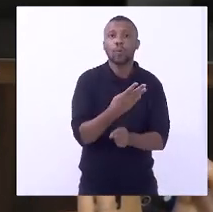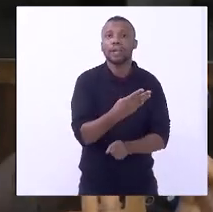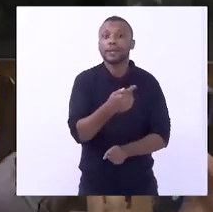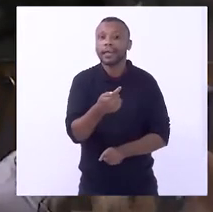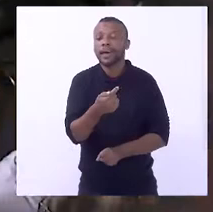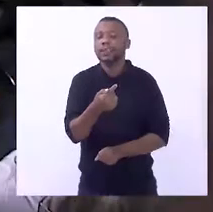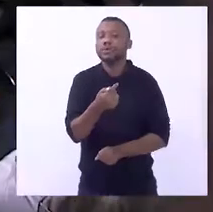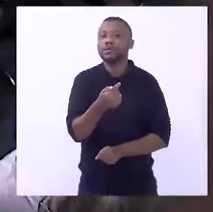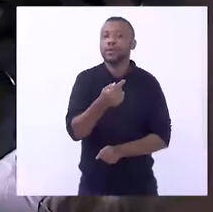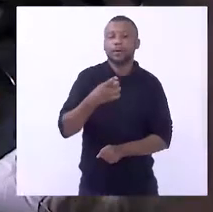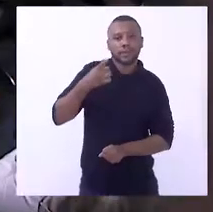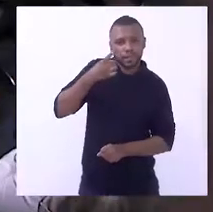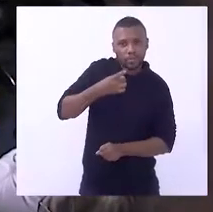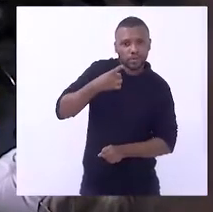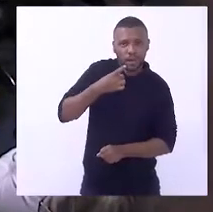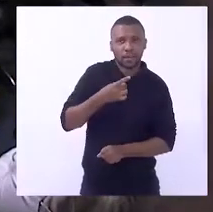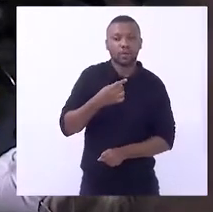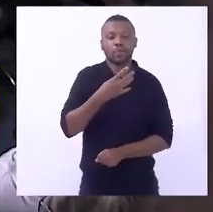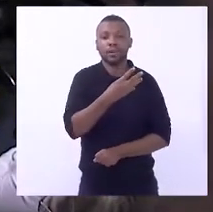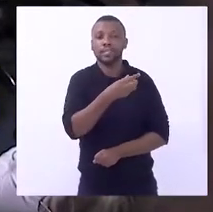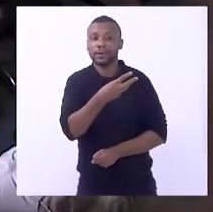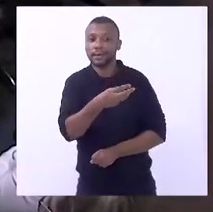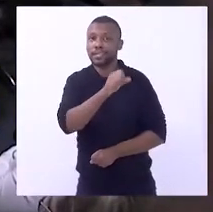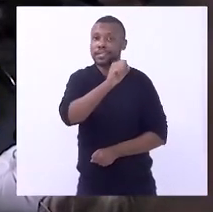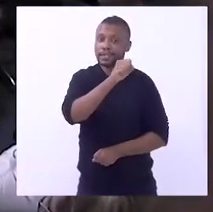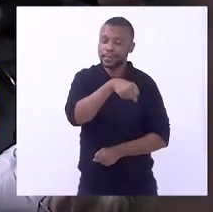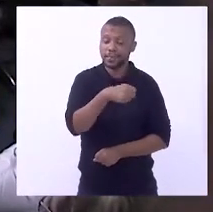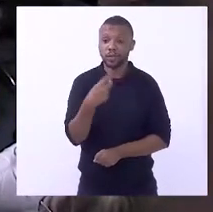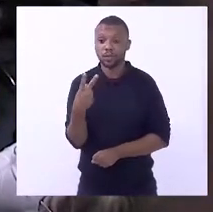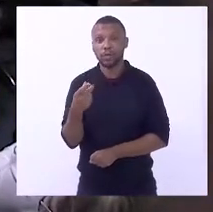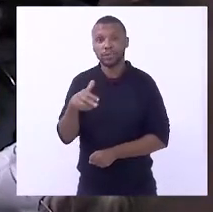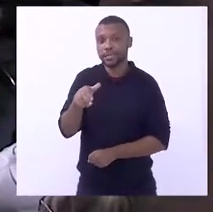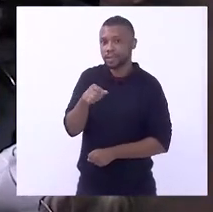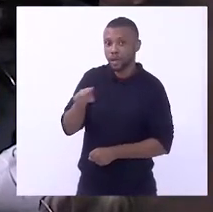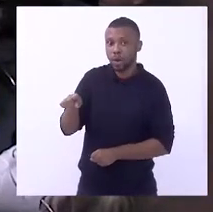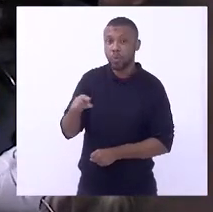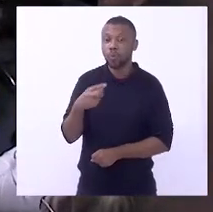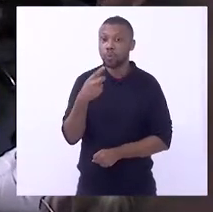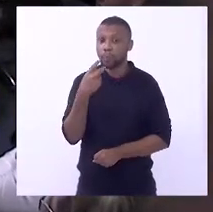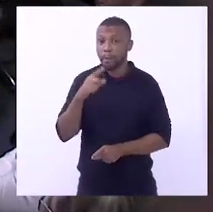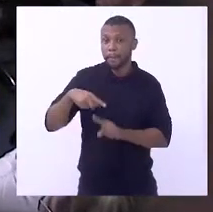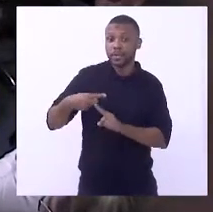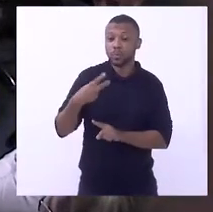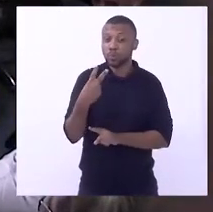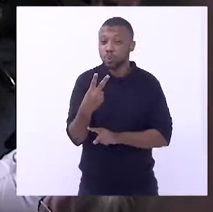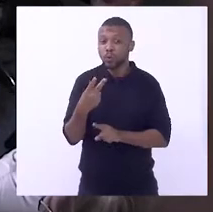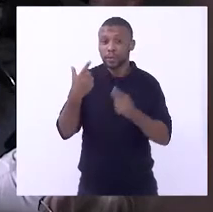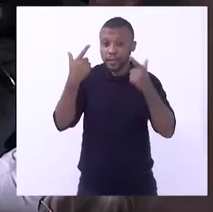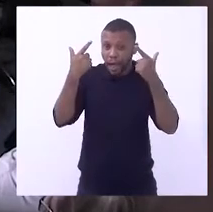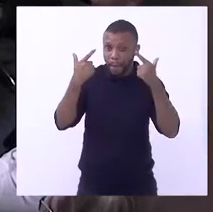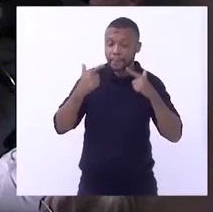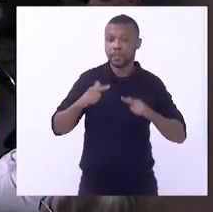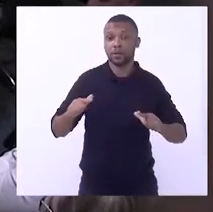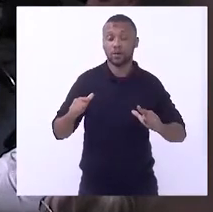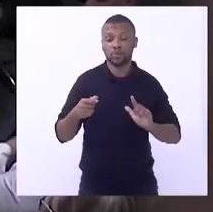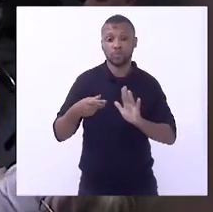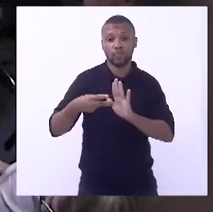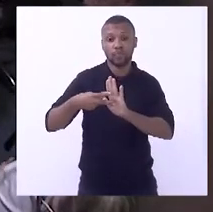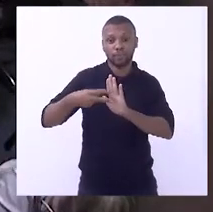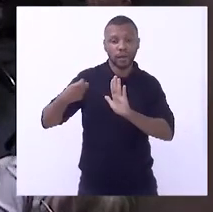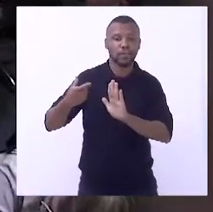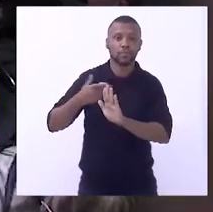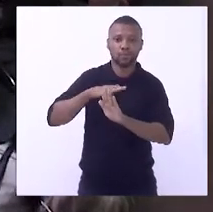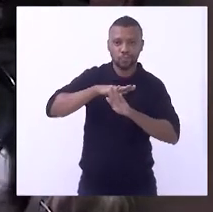parlamentares, 43 sims, 2 nãos, 2 abstenções. O veto foi